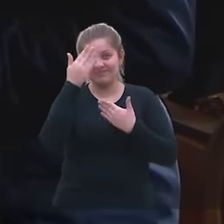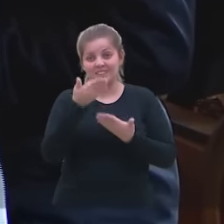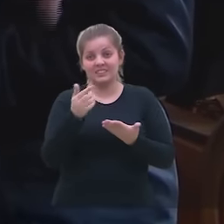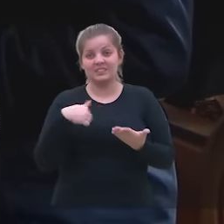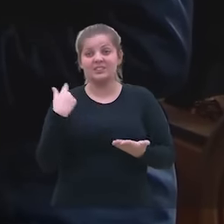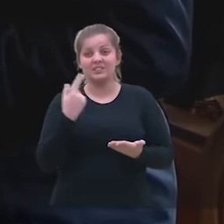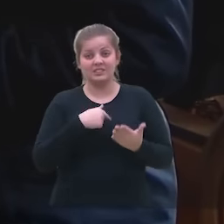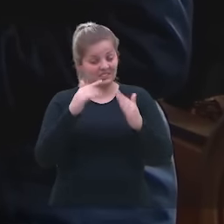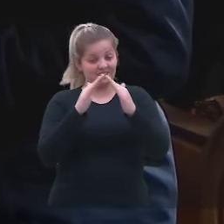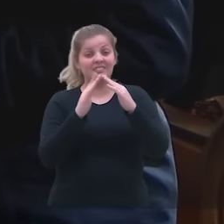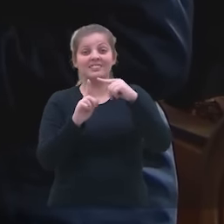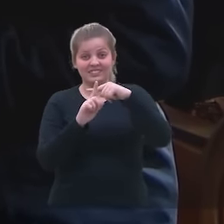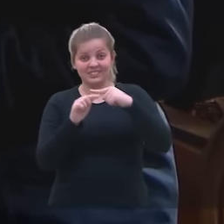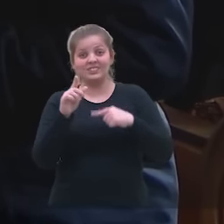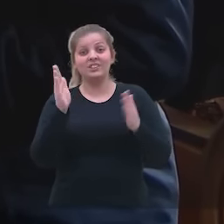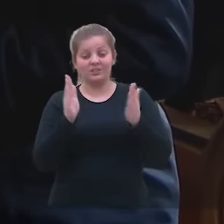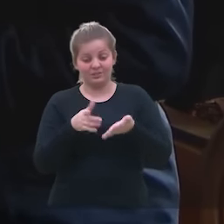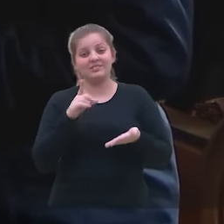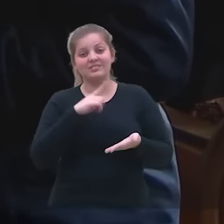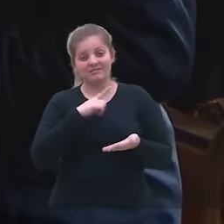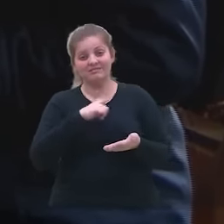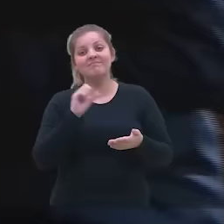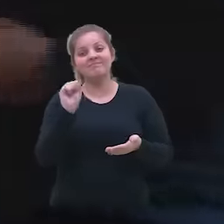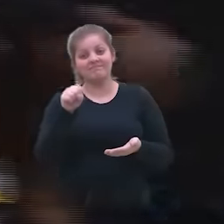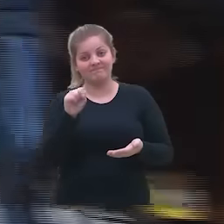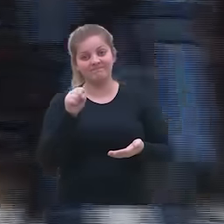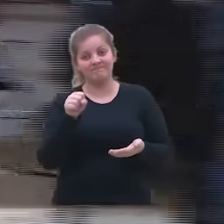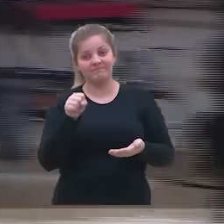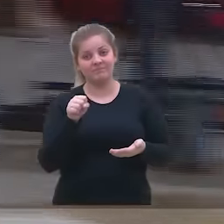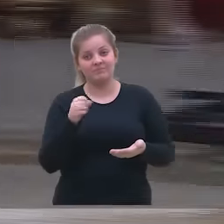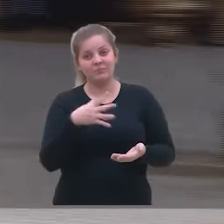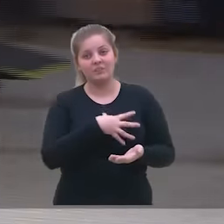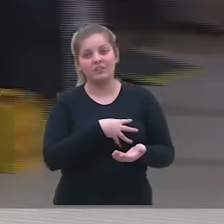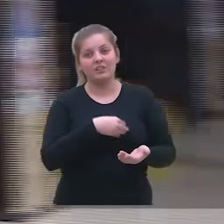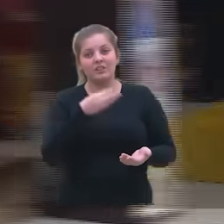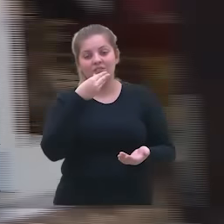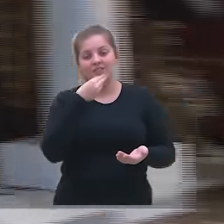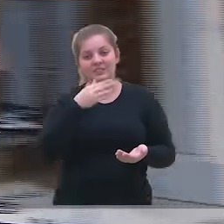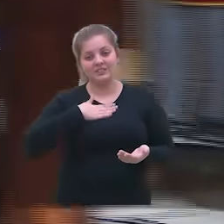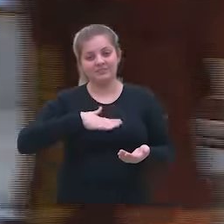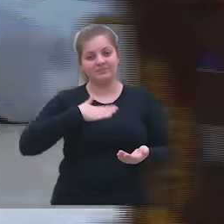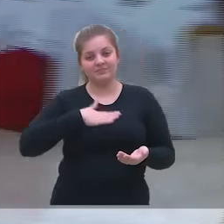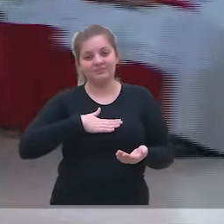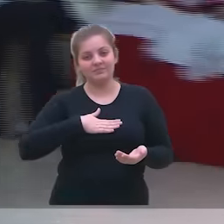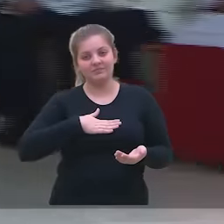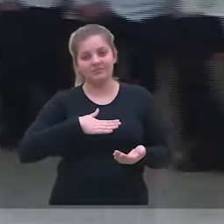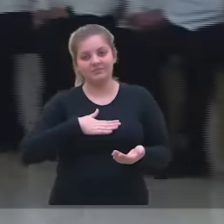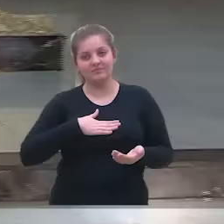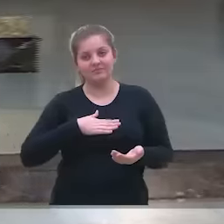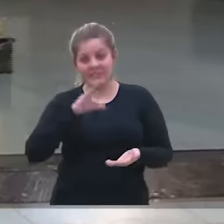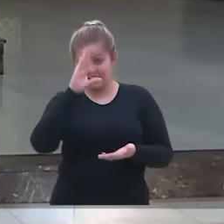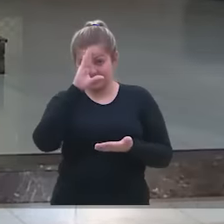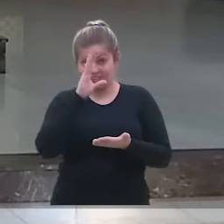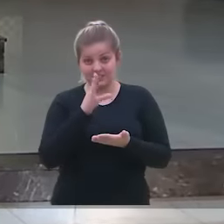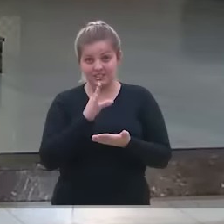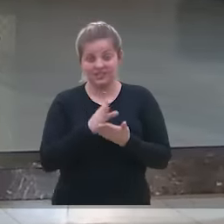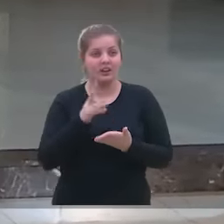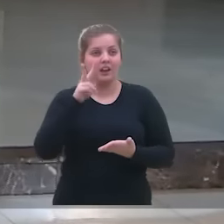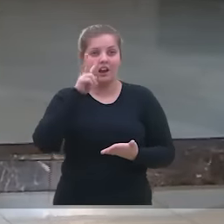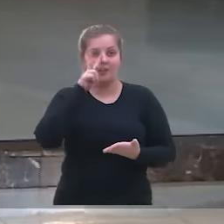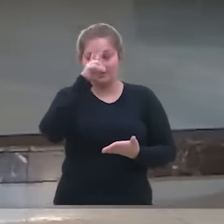nós temos a igreja hoje filhos queridos acreditar na